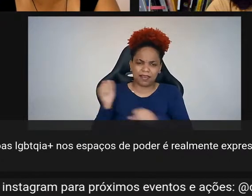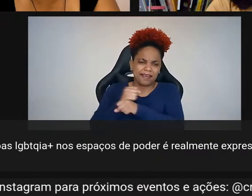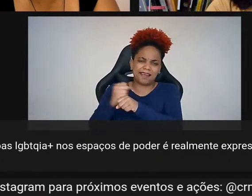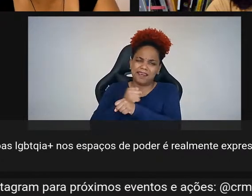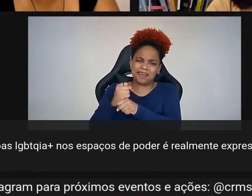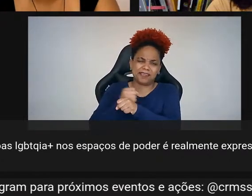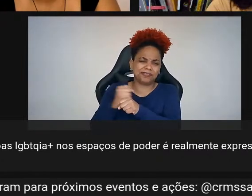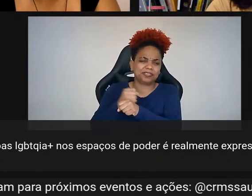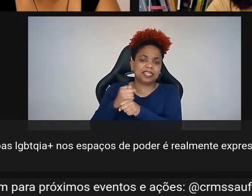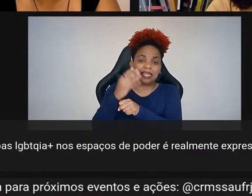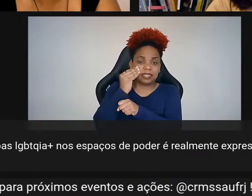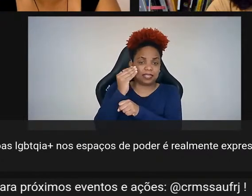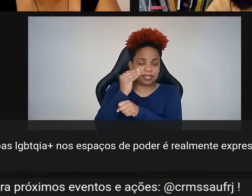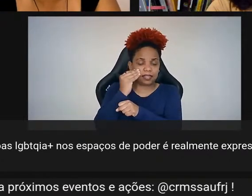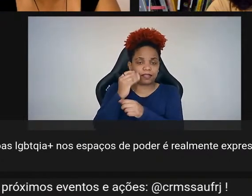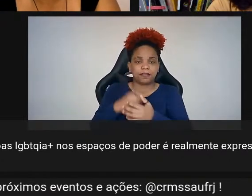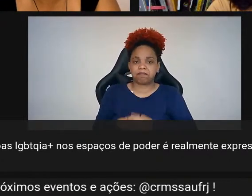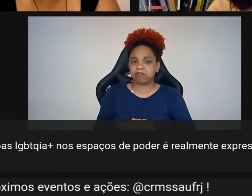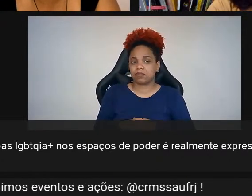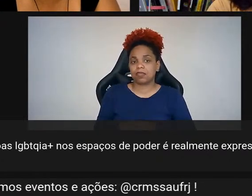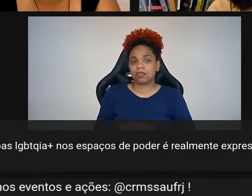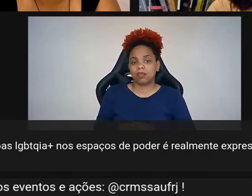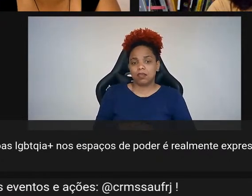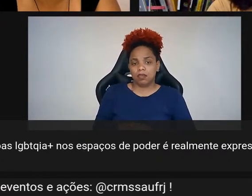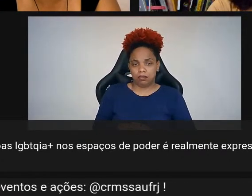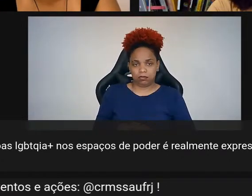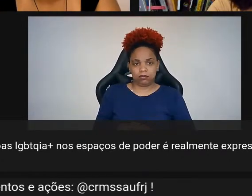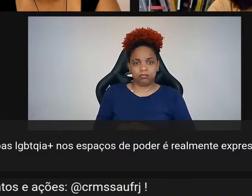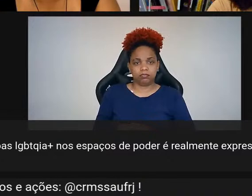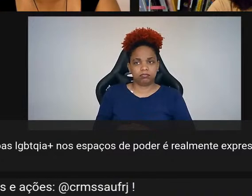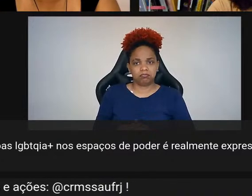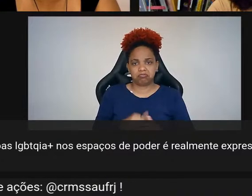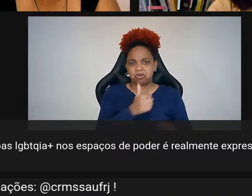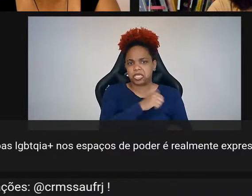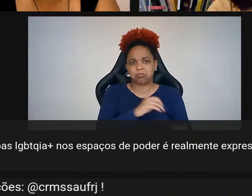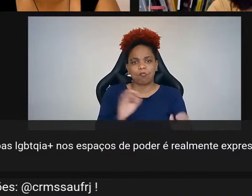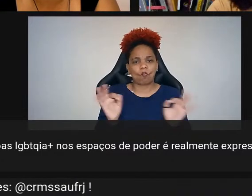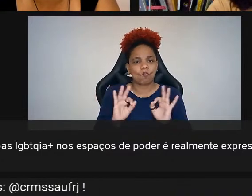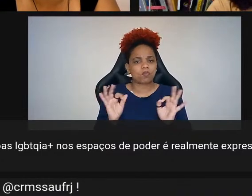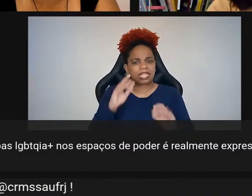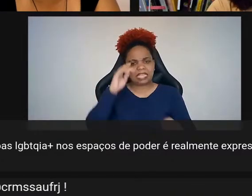Rio de Janeiro não temos nenhuma sapatão negra também. E